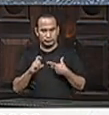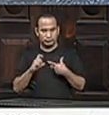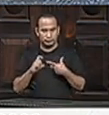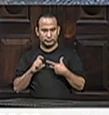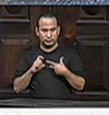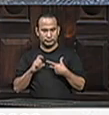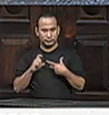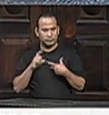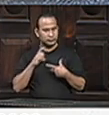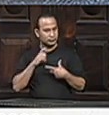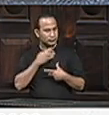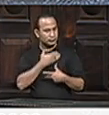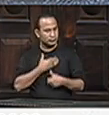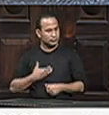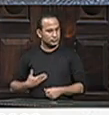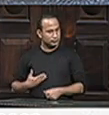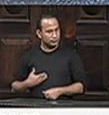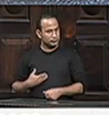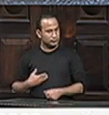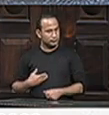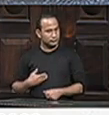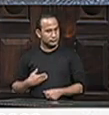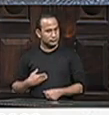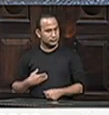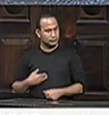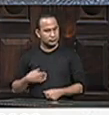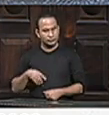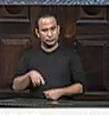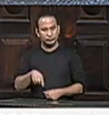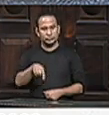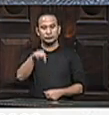que representarão paritariamente